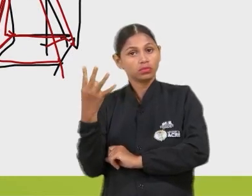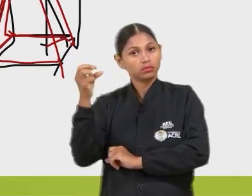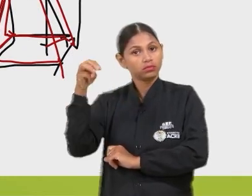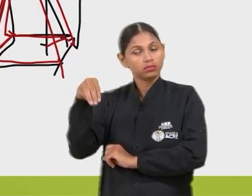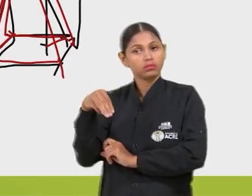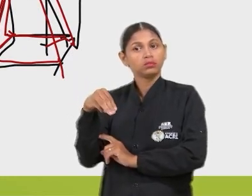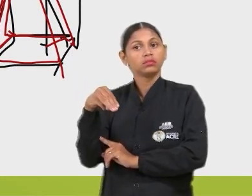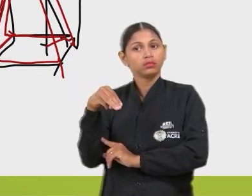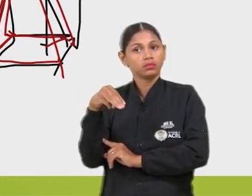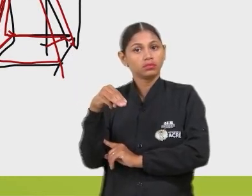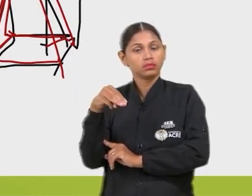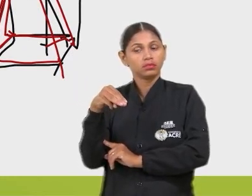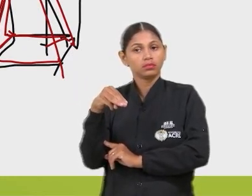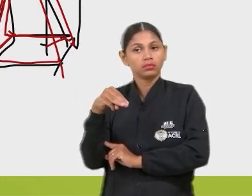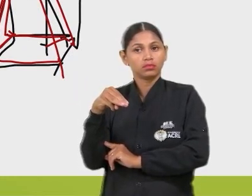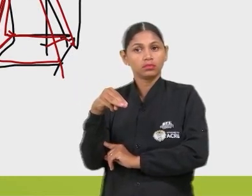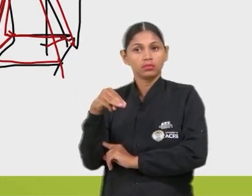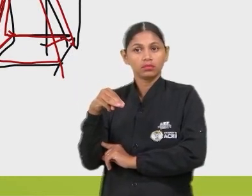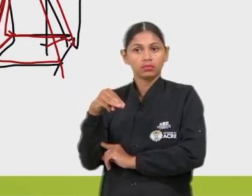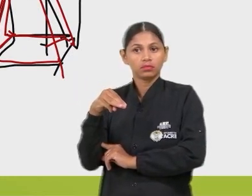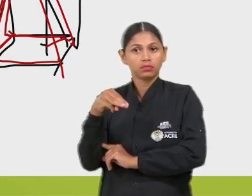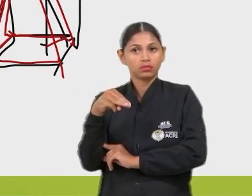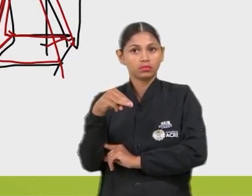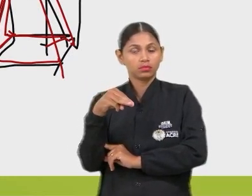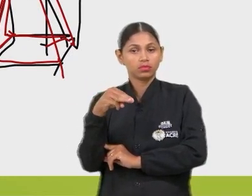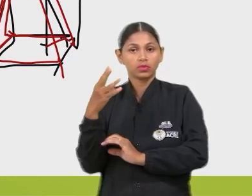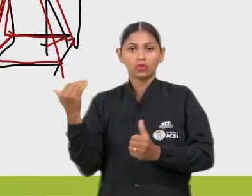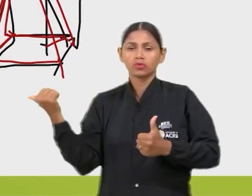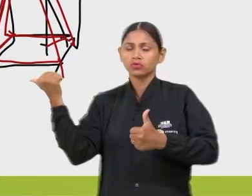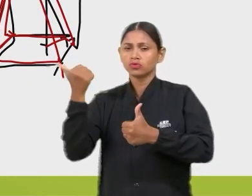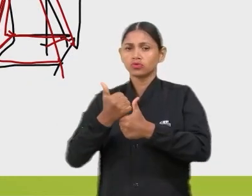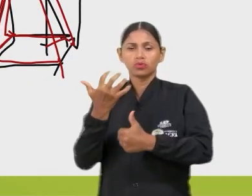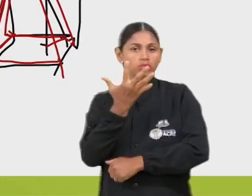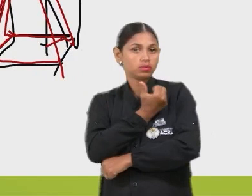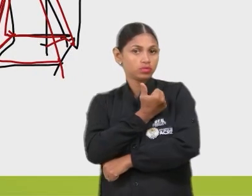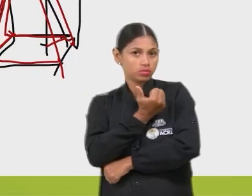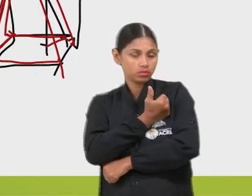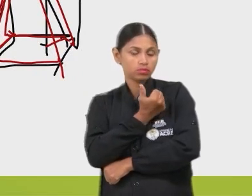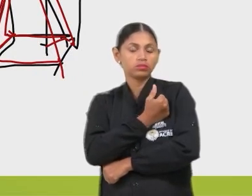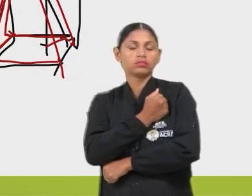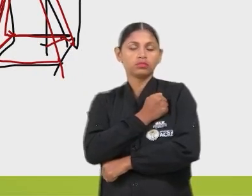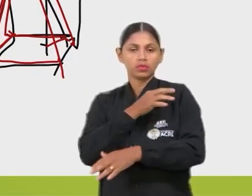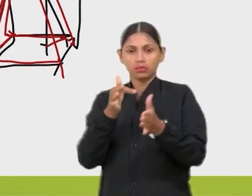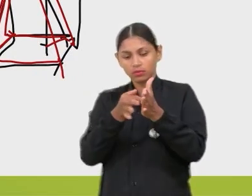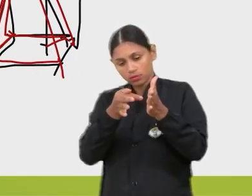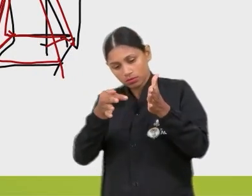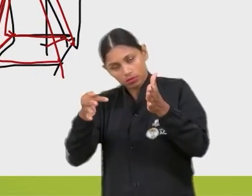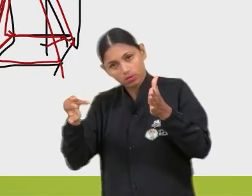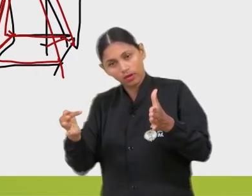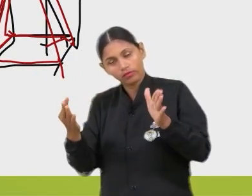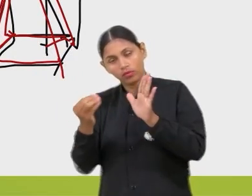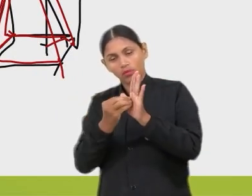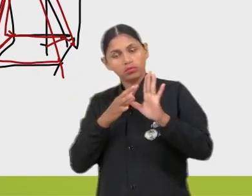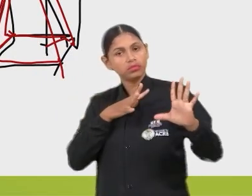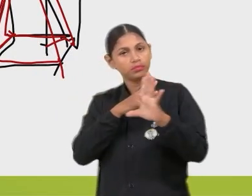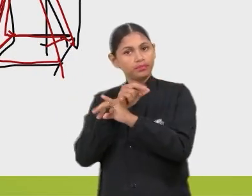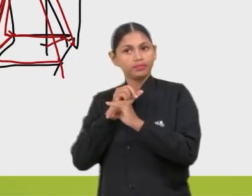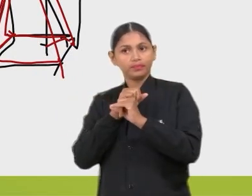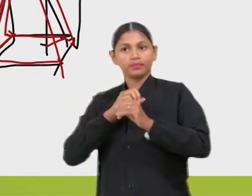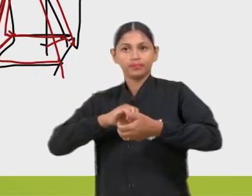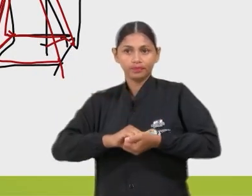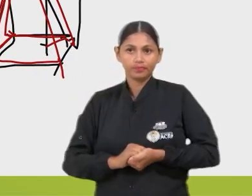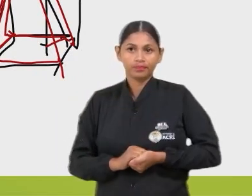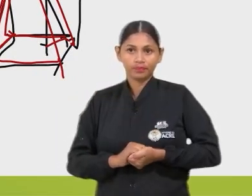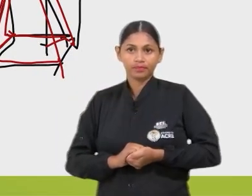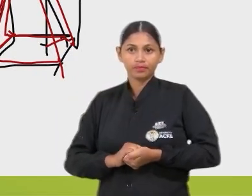Ó? Altura, 4 metros. Aí é só molezinha, só substituir, não é isso? A área da base